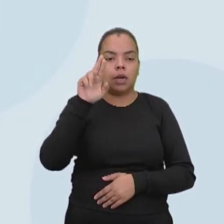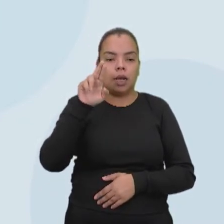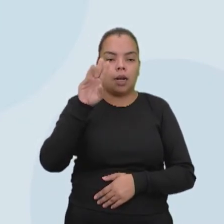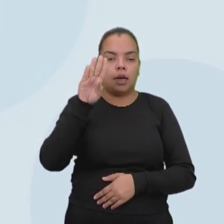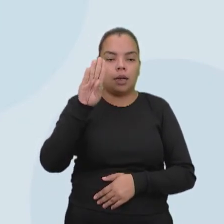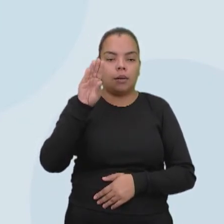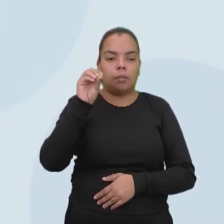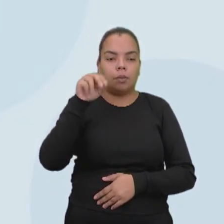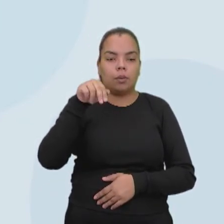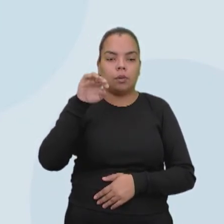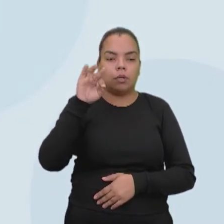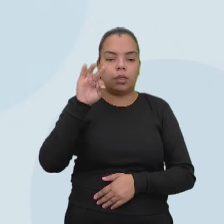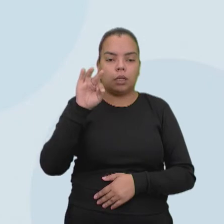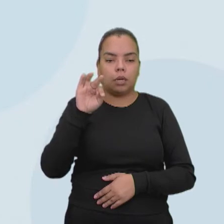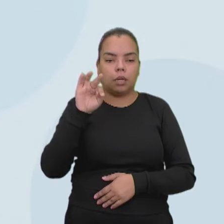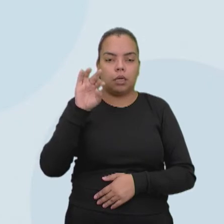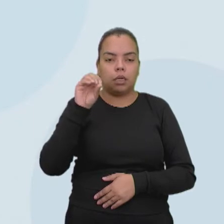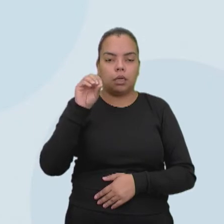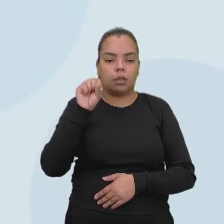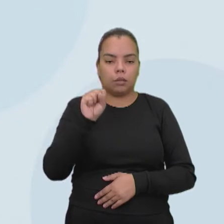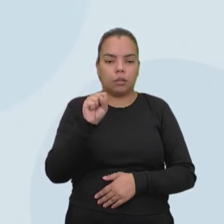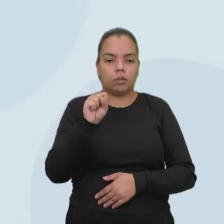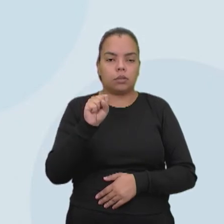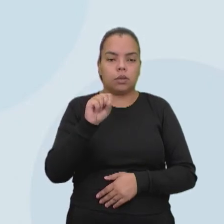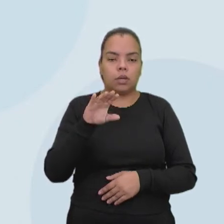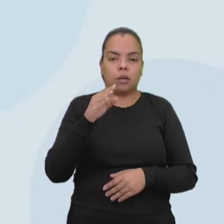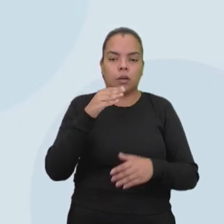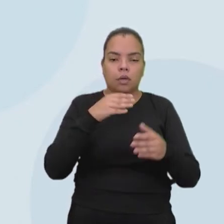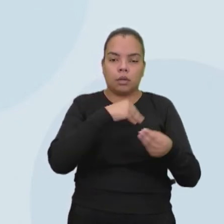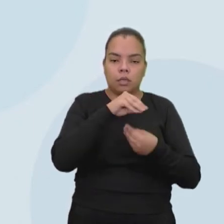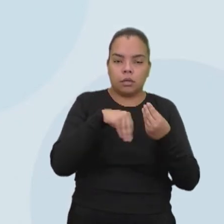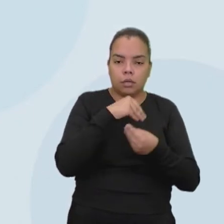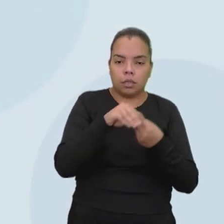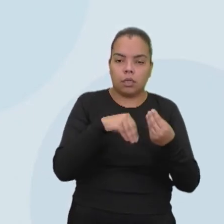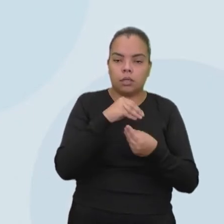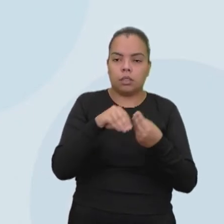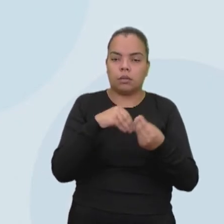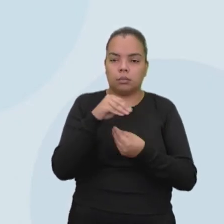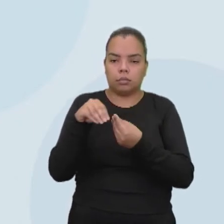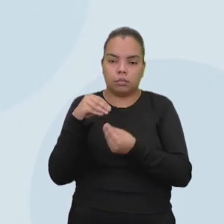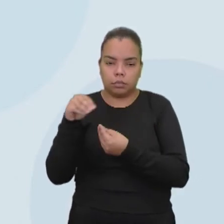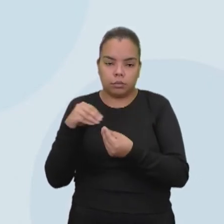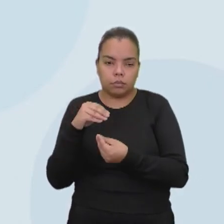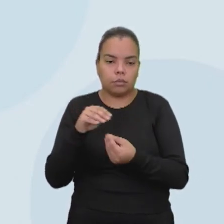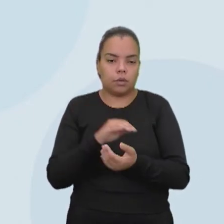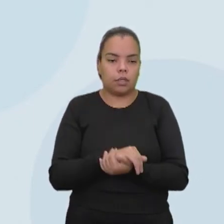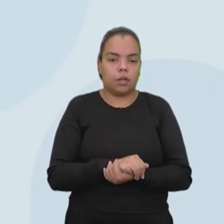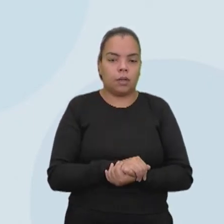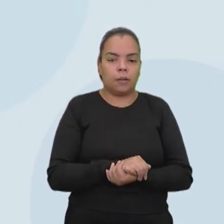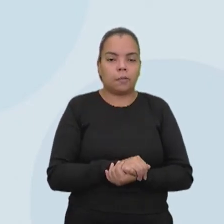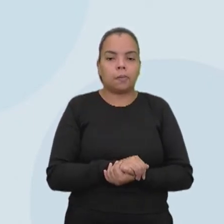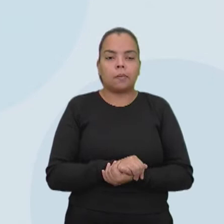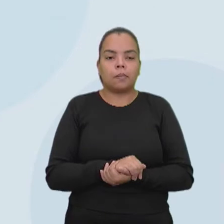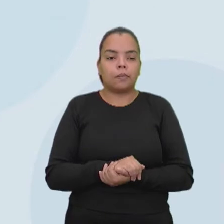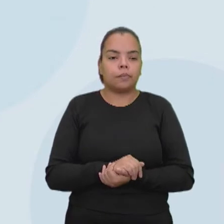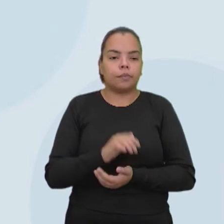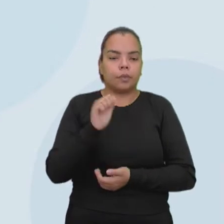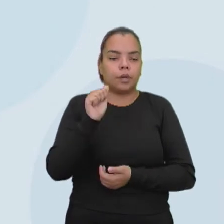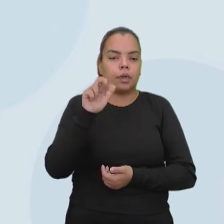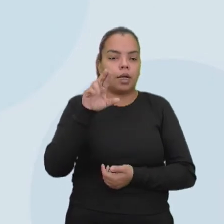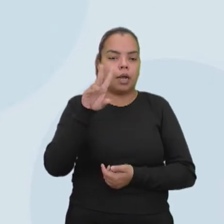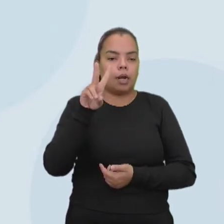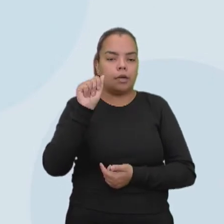biomassa em bacias sedimentares, acumulação em rochas sedimentares, traps ou armadilhas, carvão